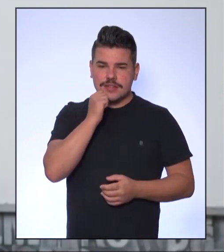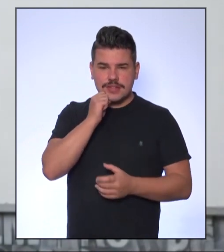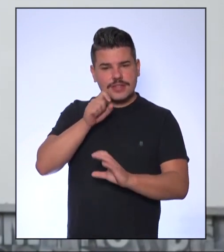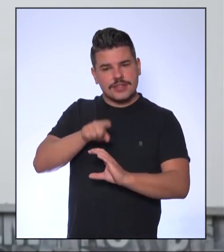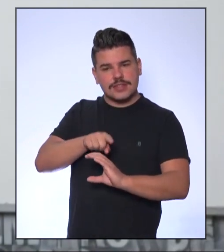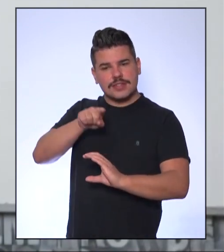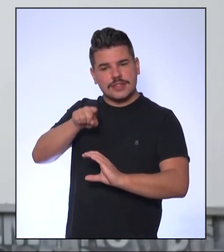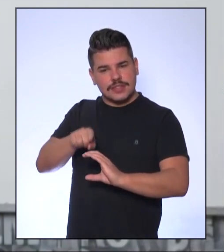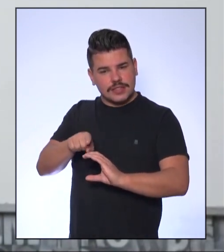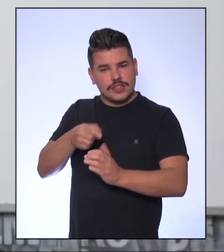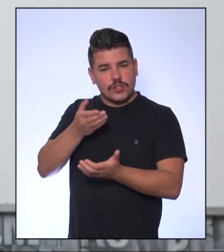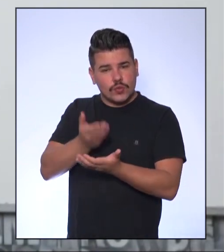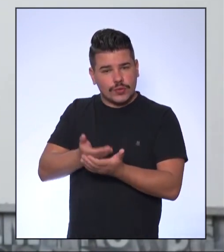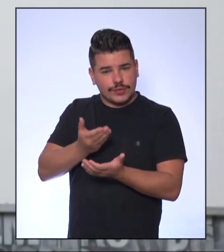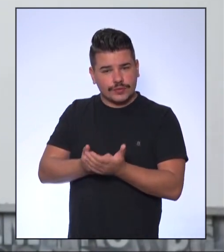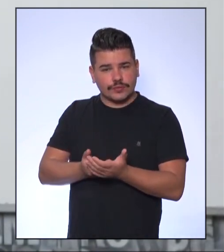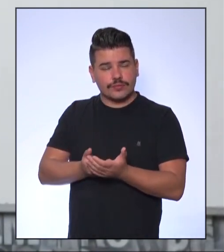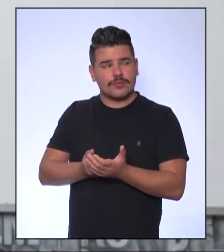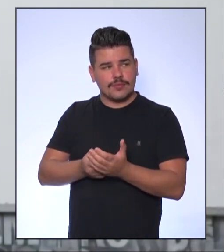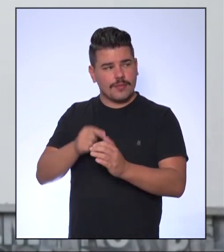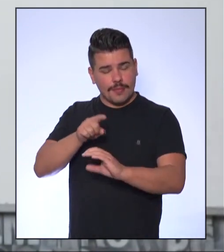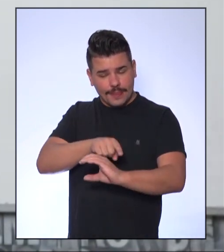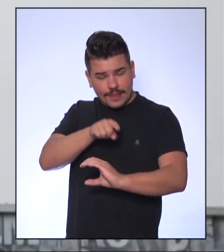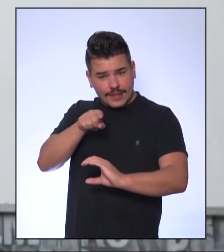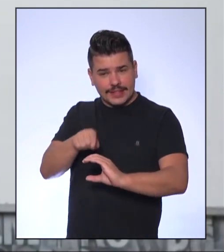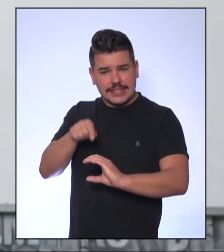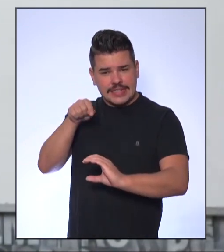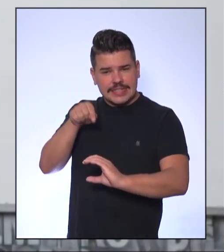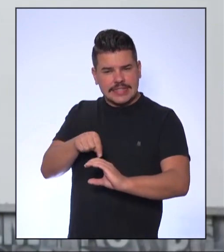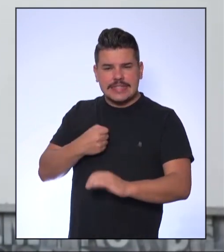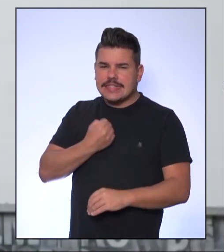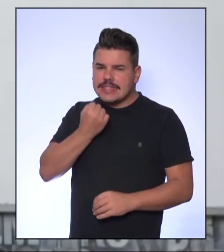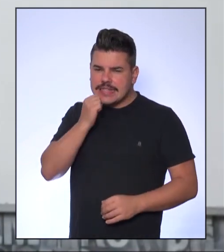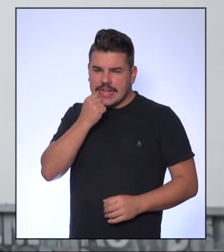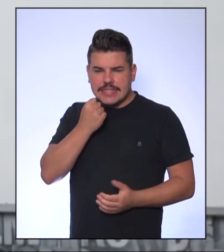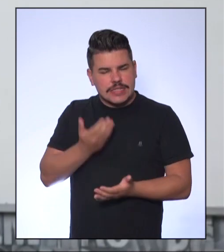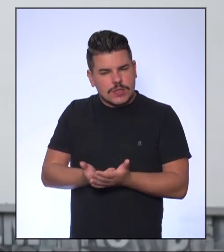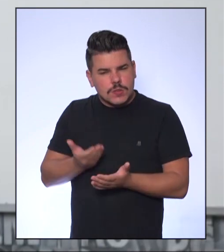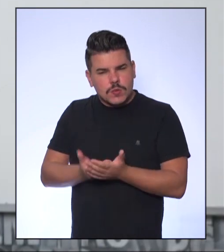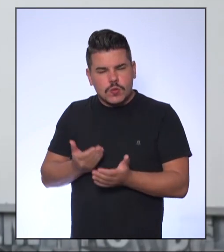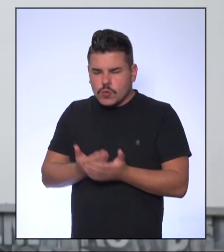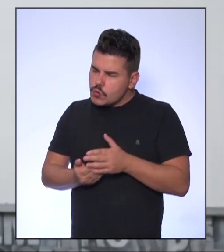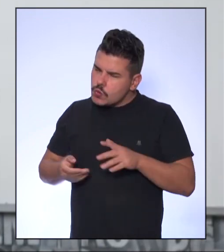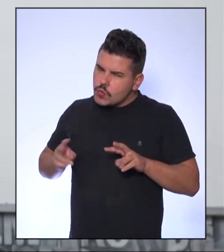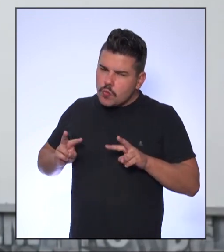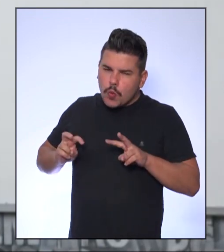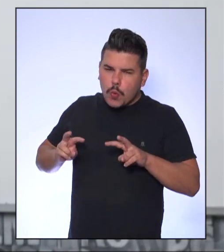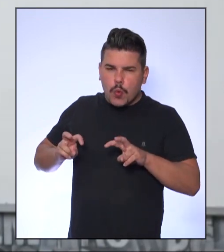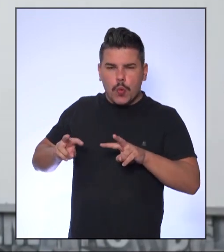O cientificismo ganha espaço. E isso é